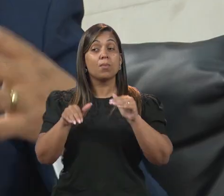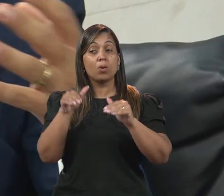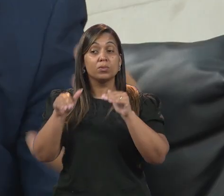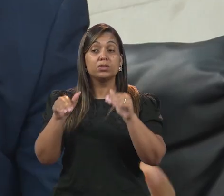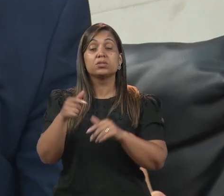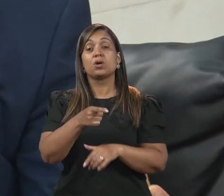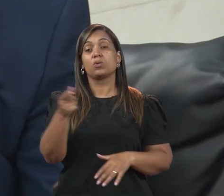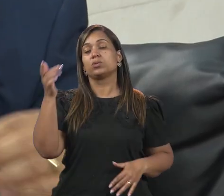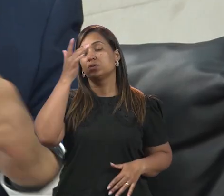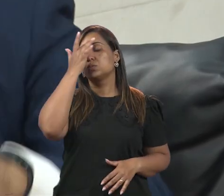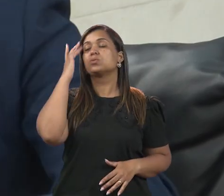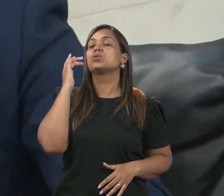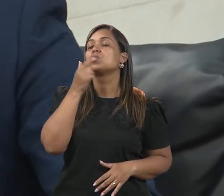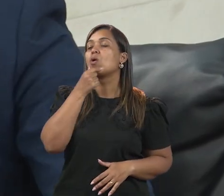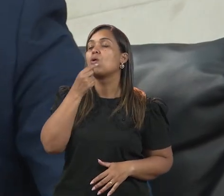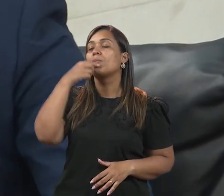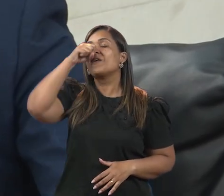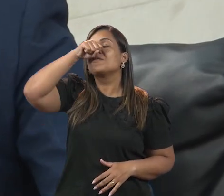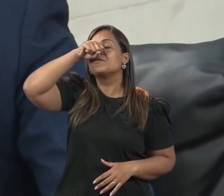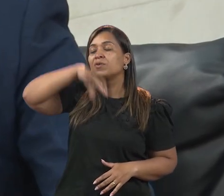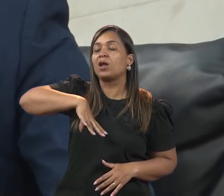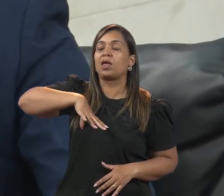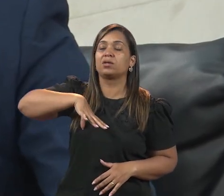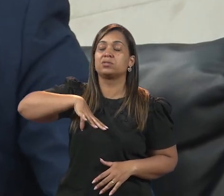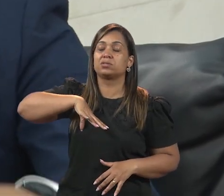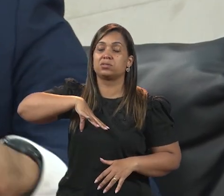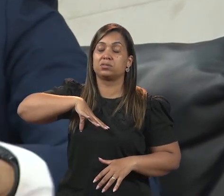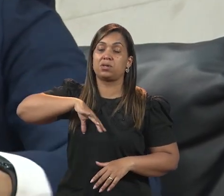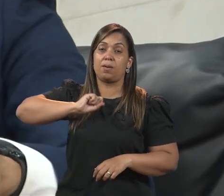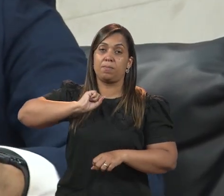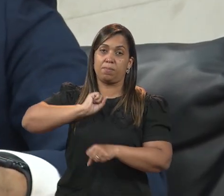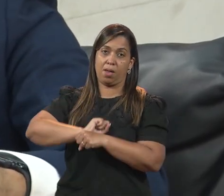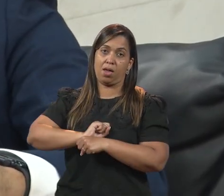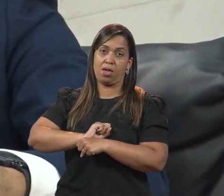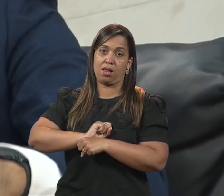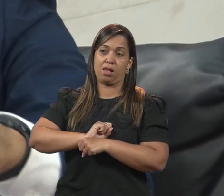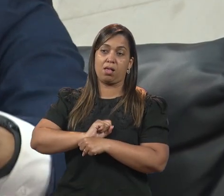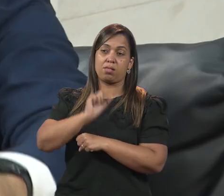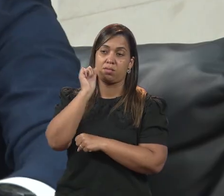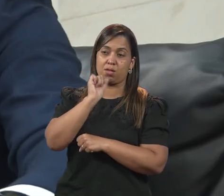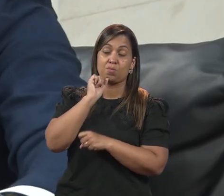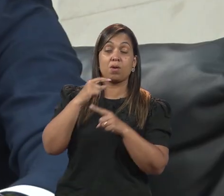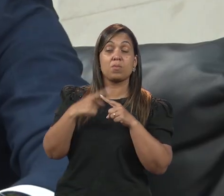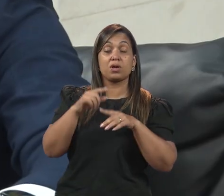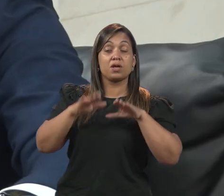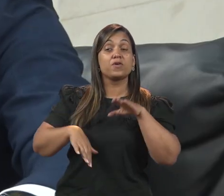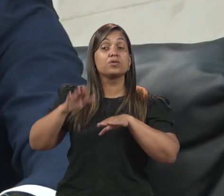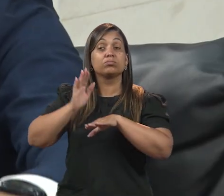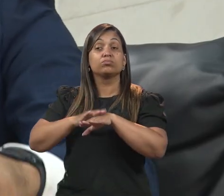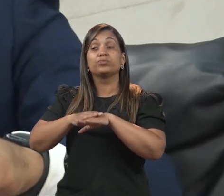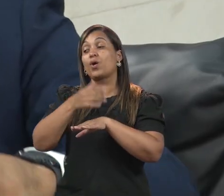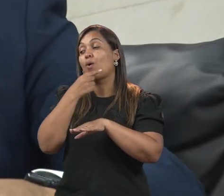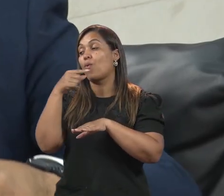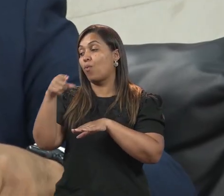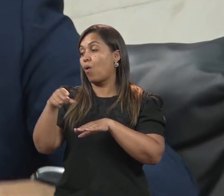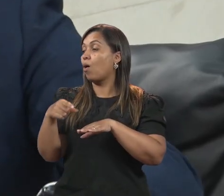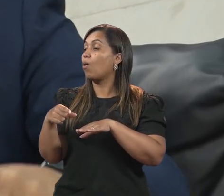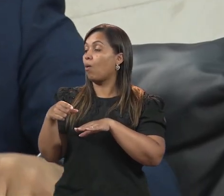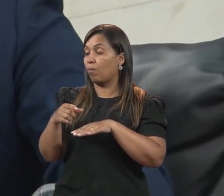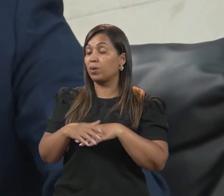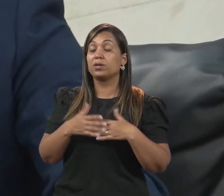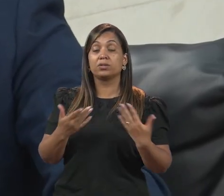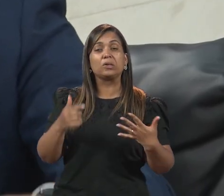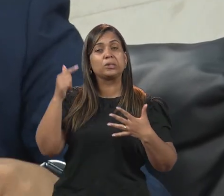mobilização dos homens pelo fim da violência contra as mulheres. Muitas das vezes o homem é o causador dessa situação. Nós temos